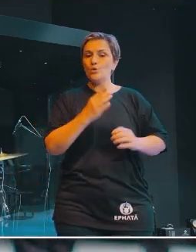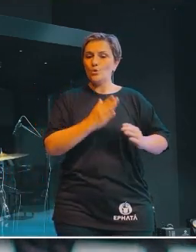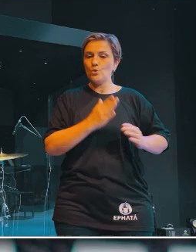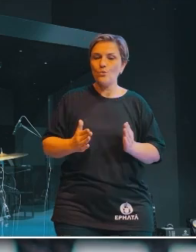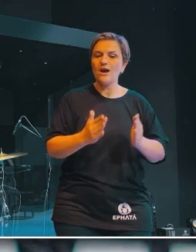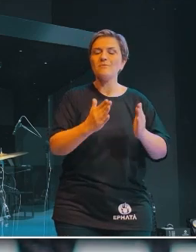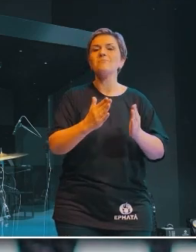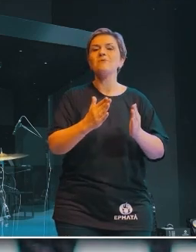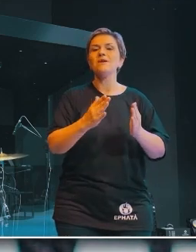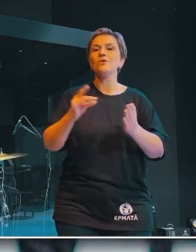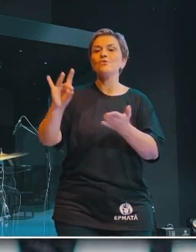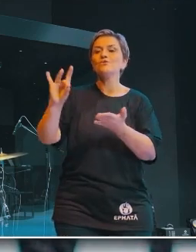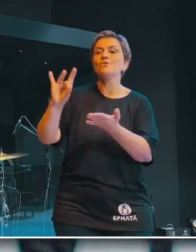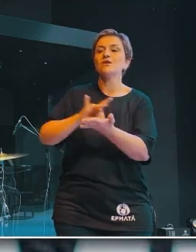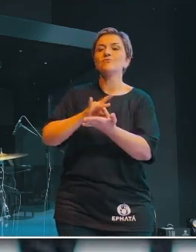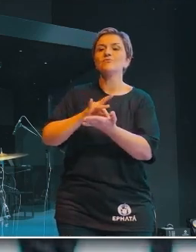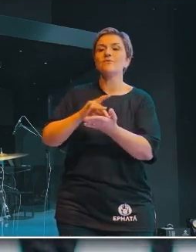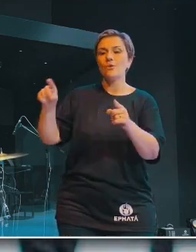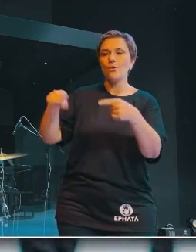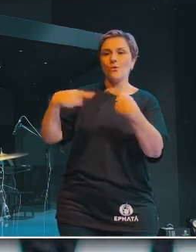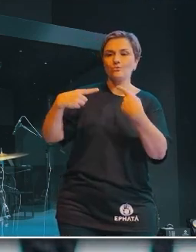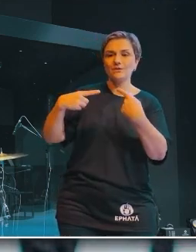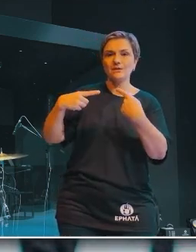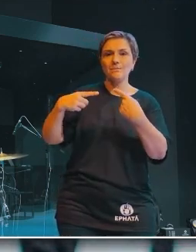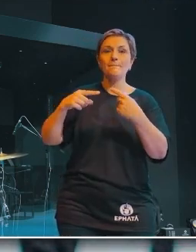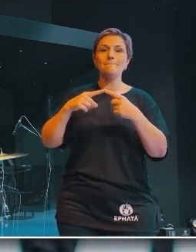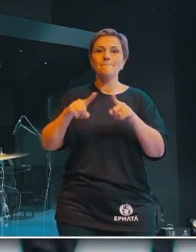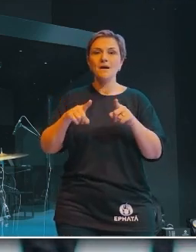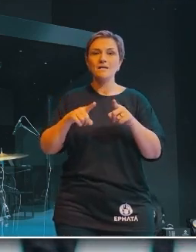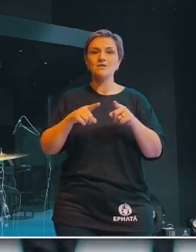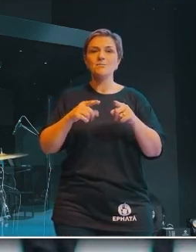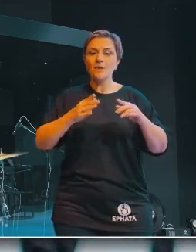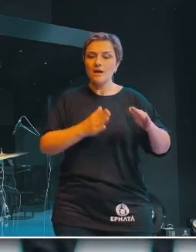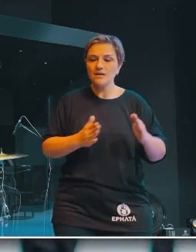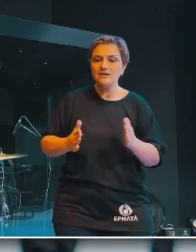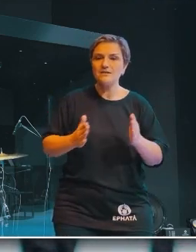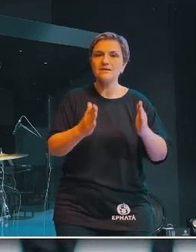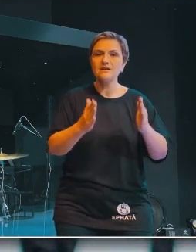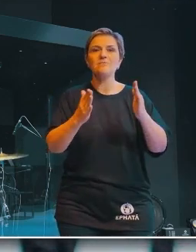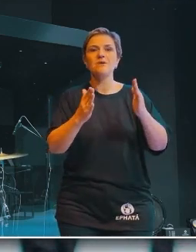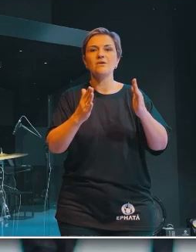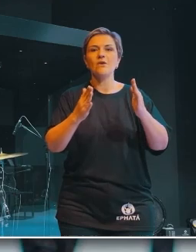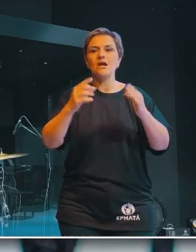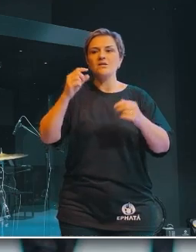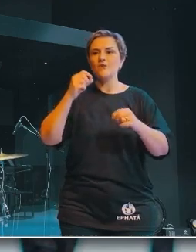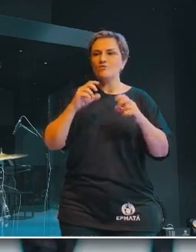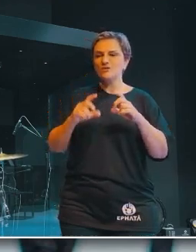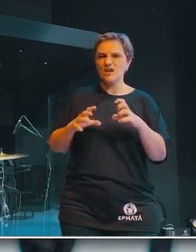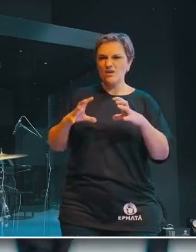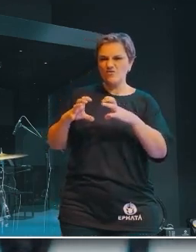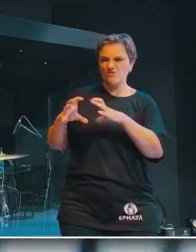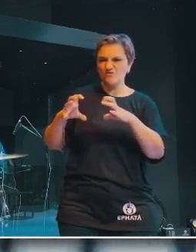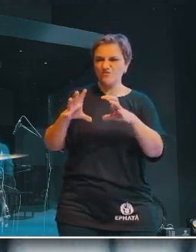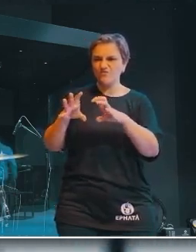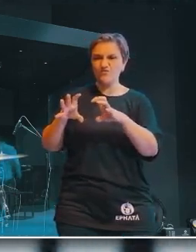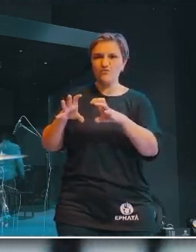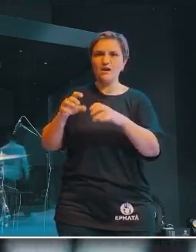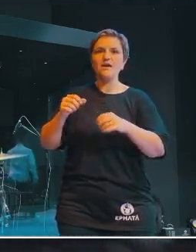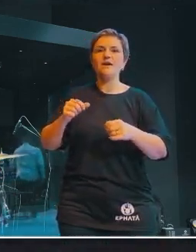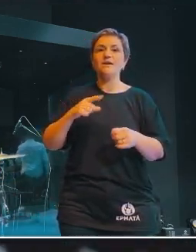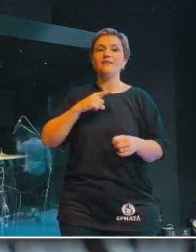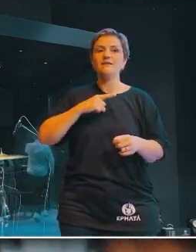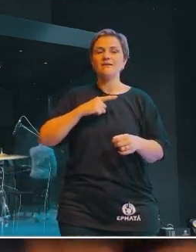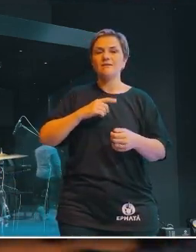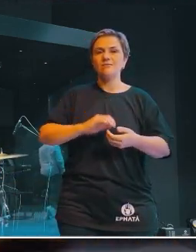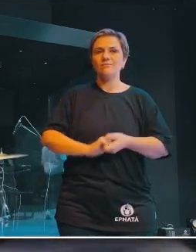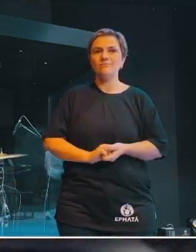os inimigos vêm contra você, mas por esse caminho eles serão atordoados e terão, Lagoinha,